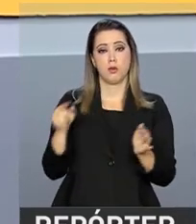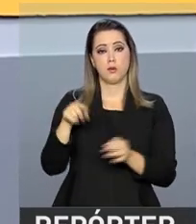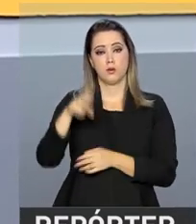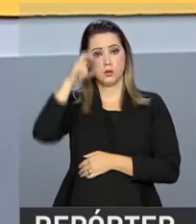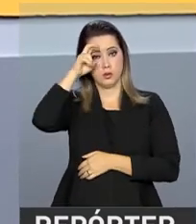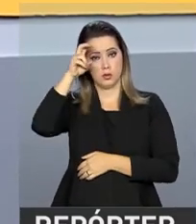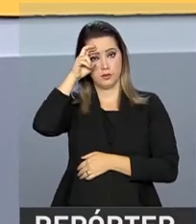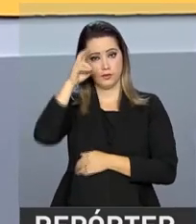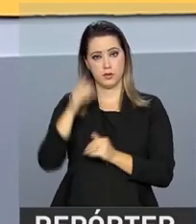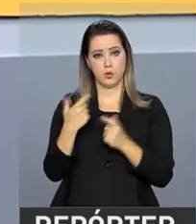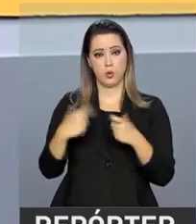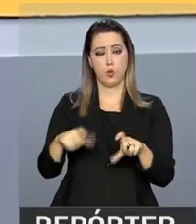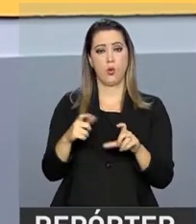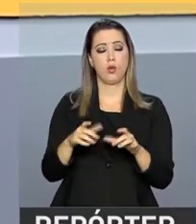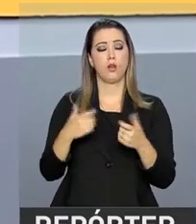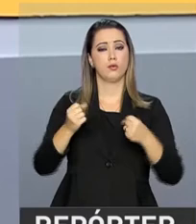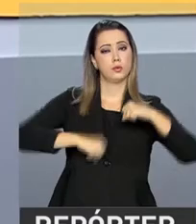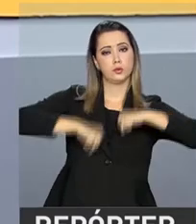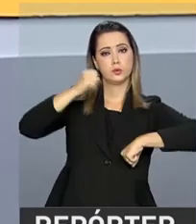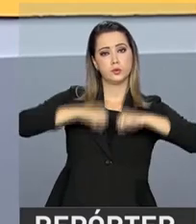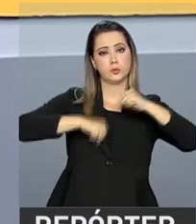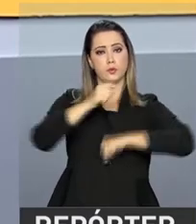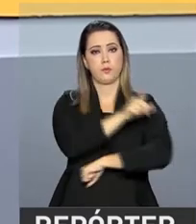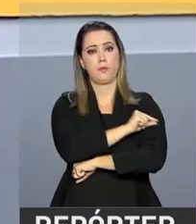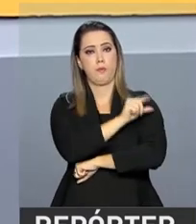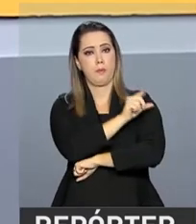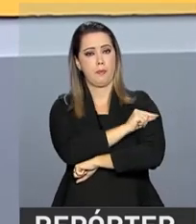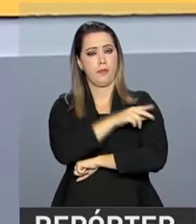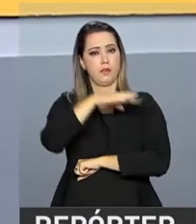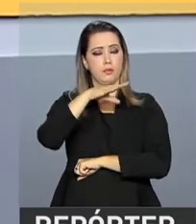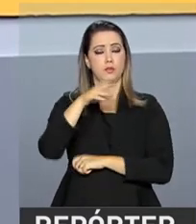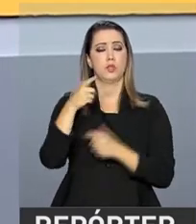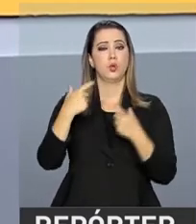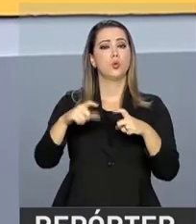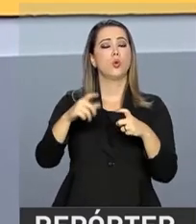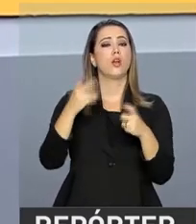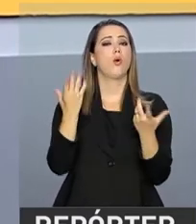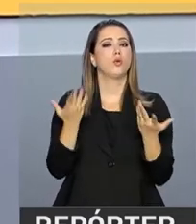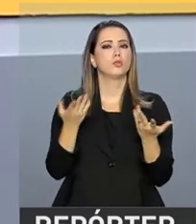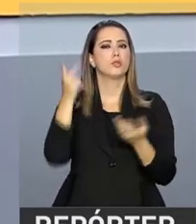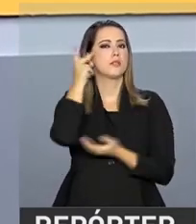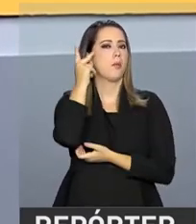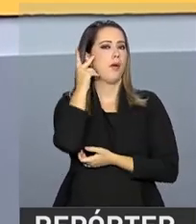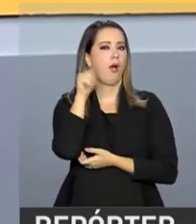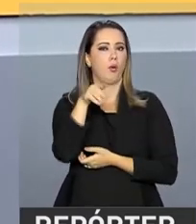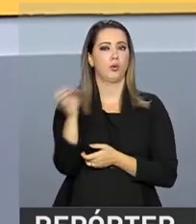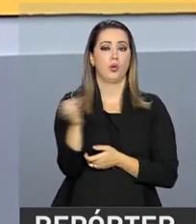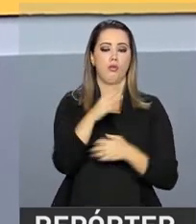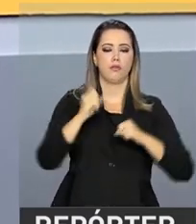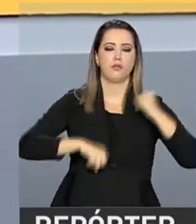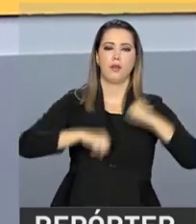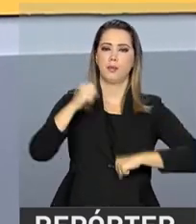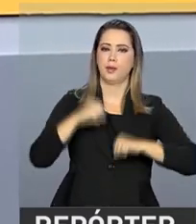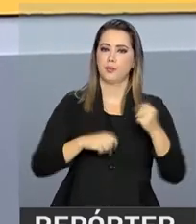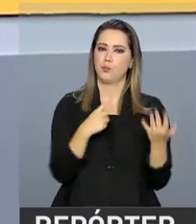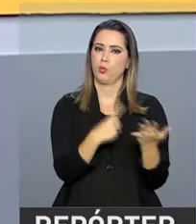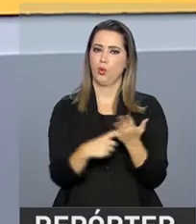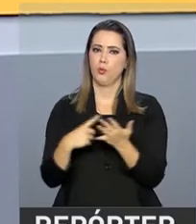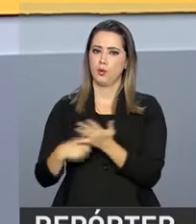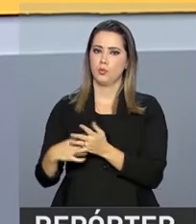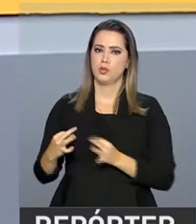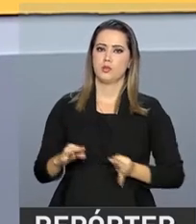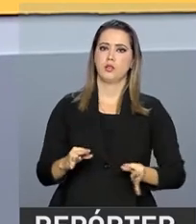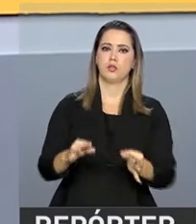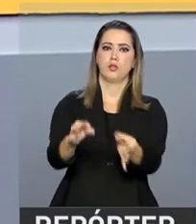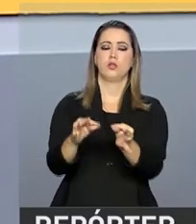nesta quinta-feira a linha final de produção da vacina contra a doença em são paulo a medida faz parte de um acordo de transferência tecnológica